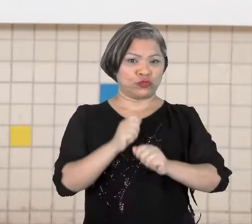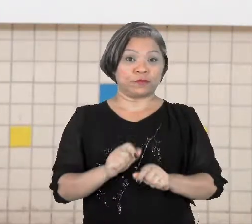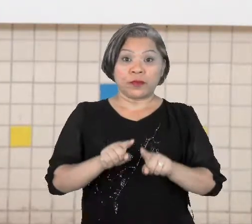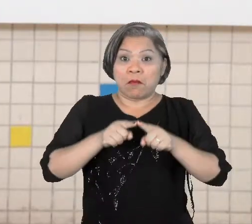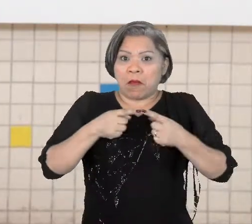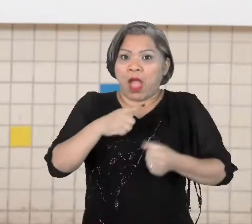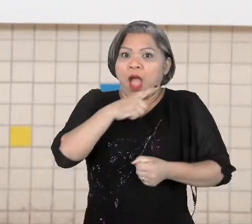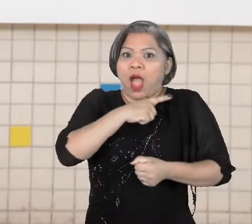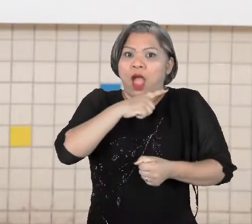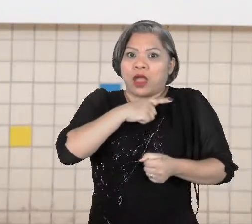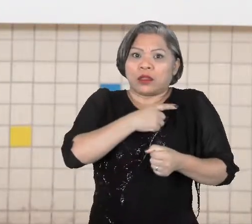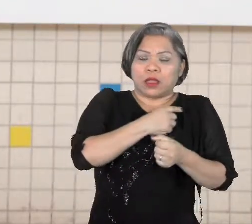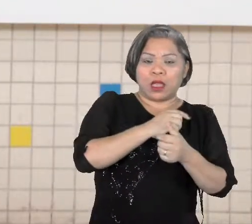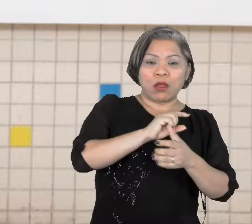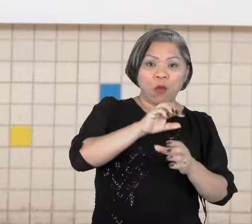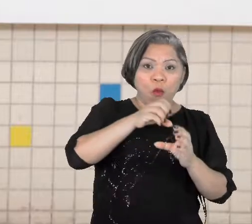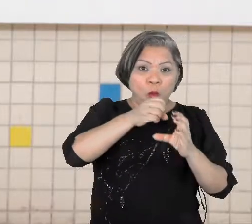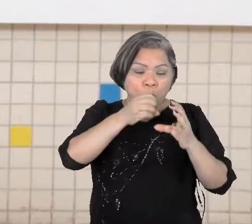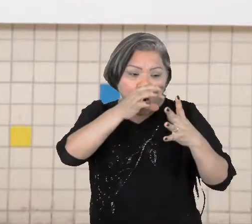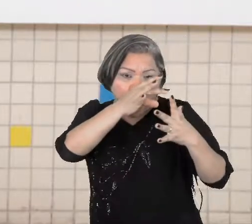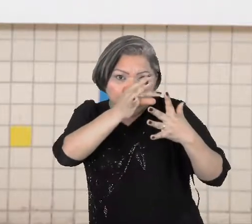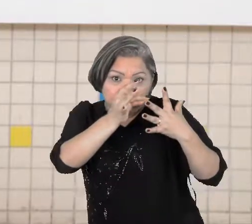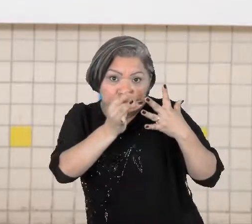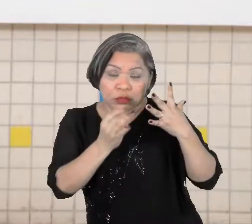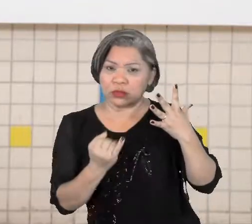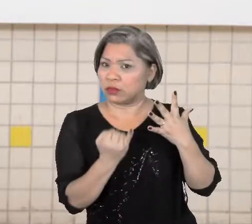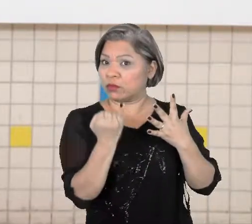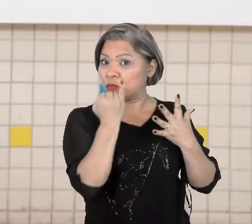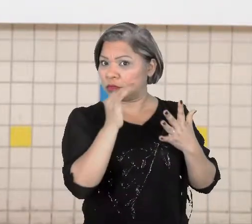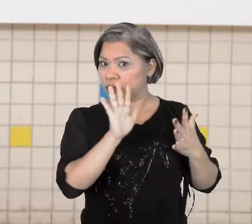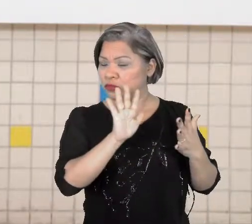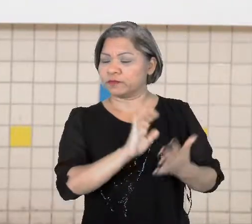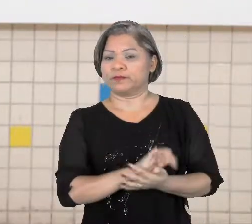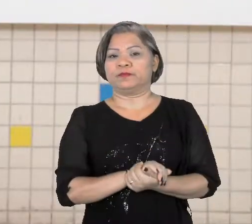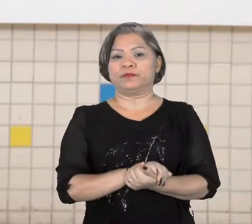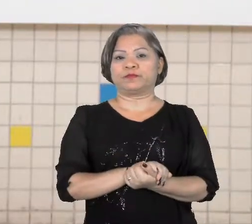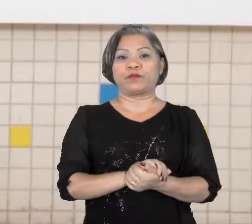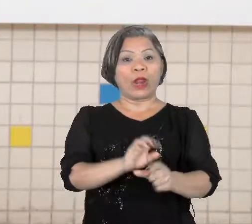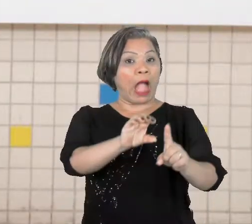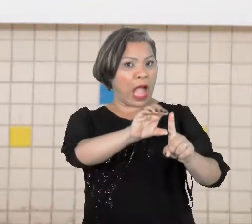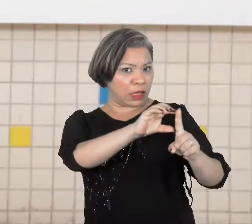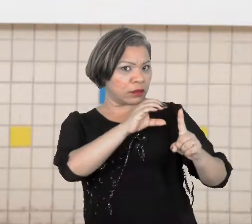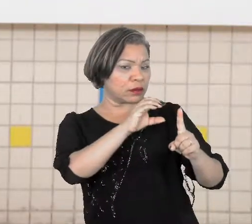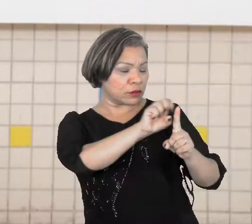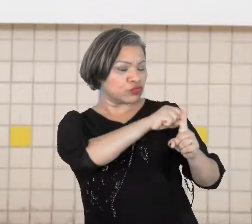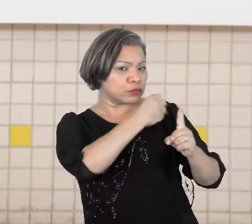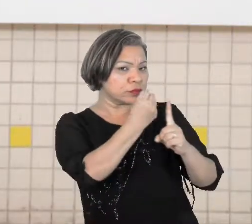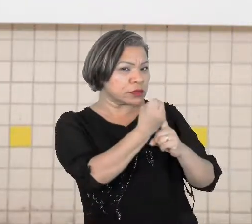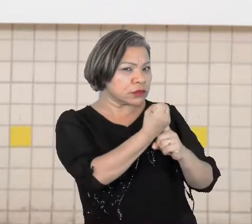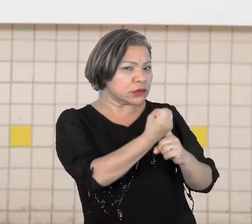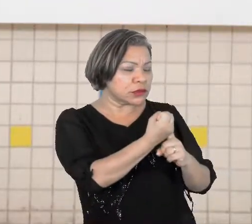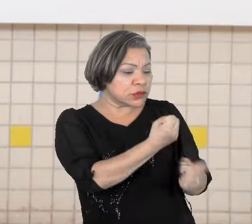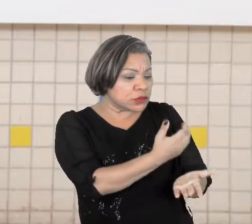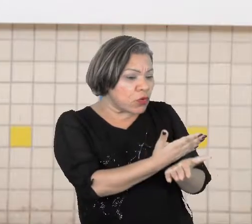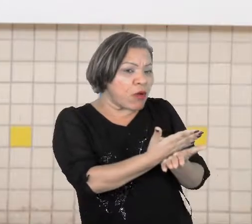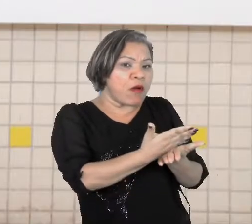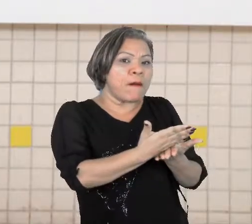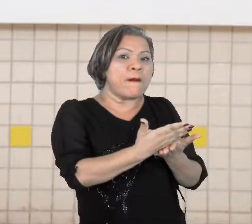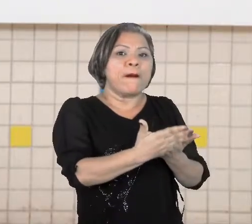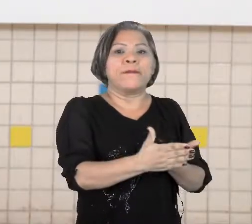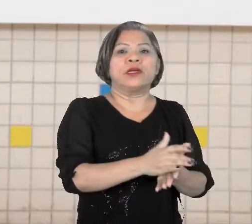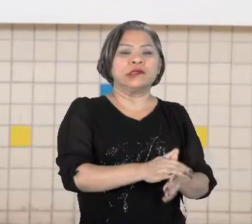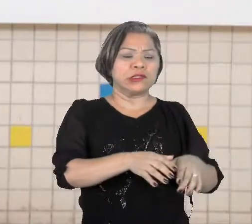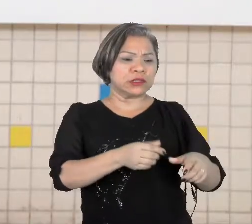era, nessa etapa. A sociedade, ela começou a se tornar mais crítica